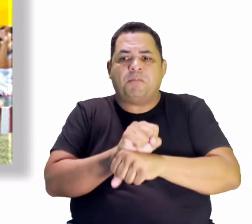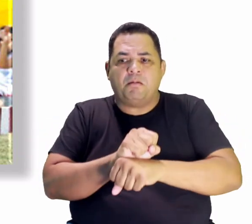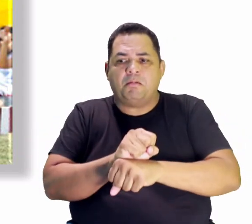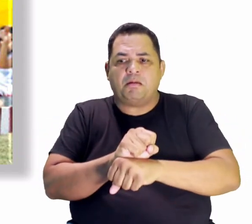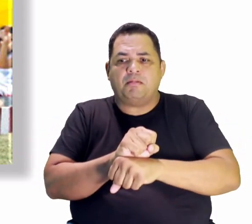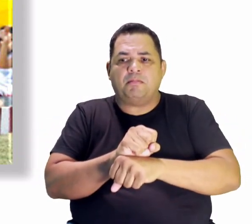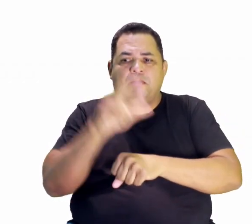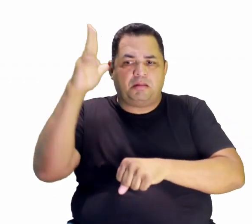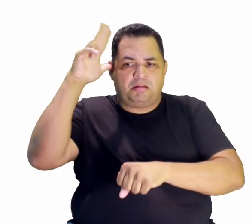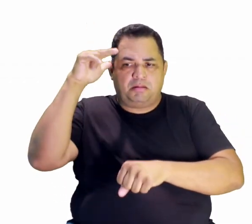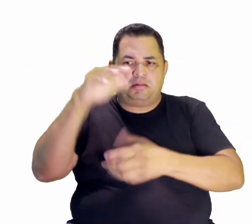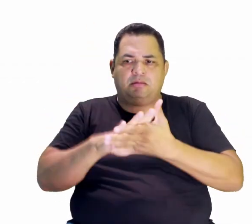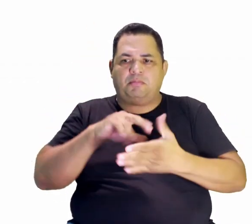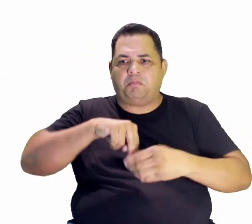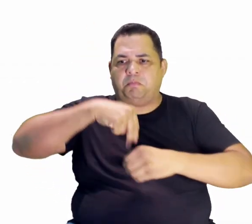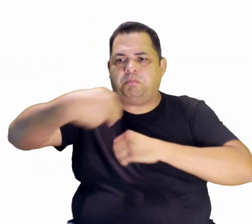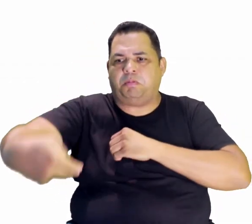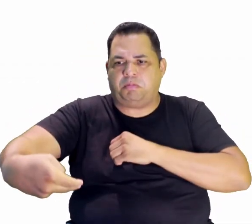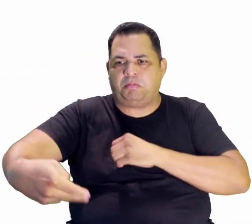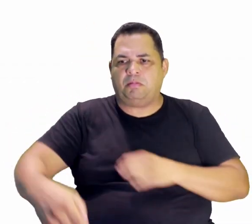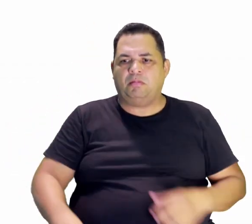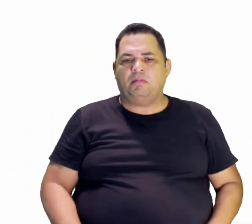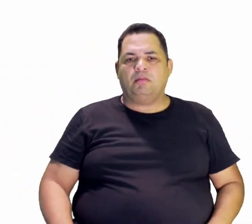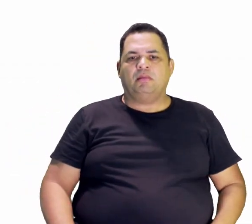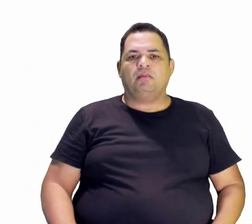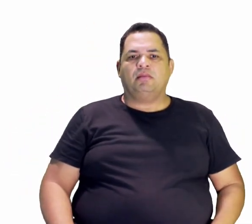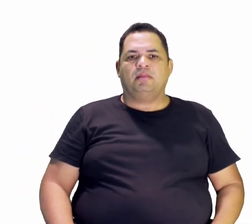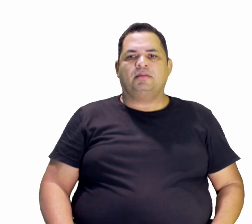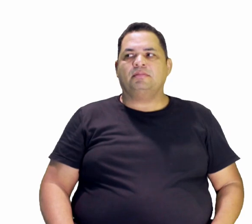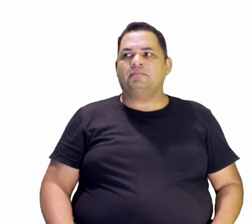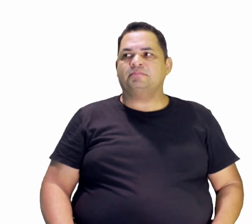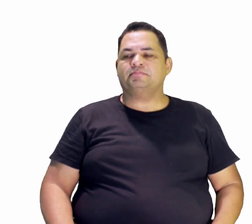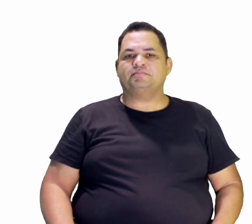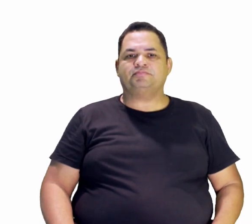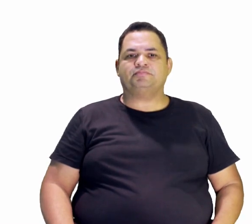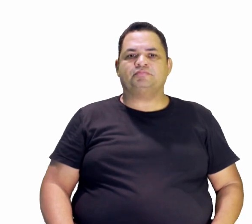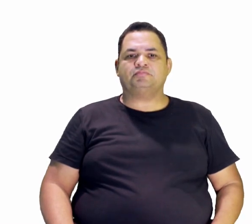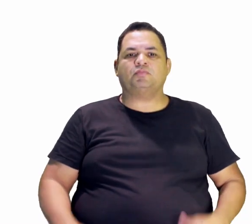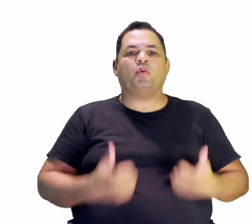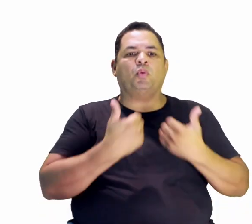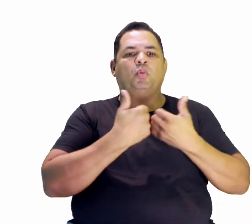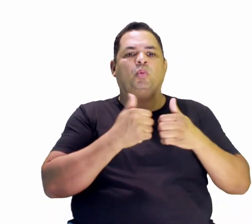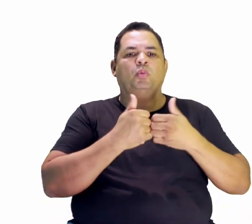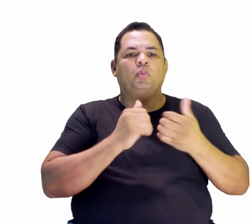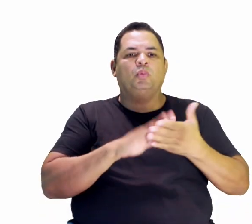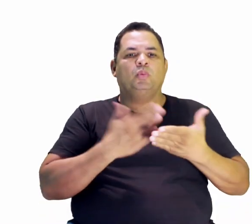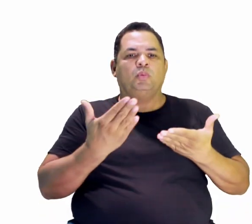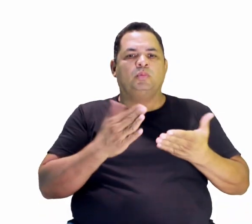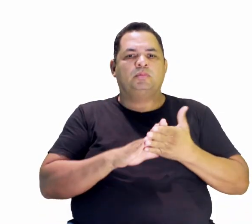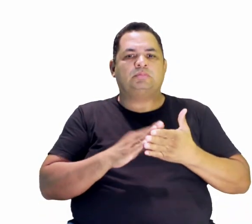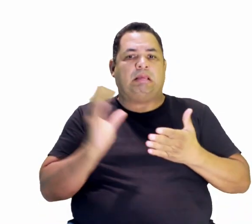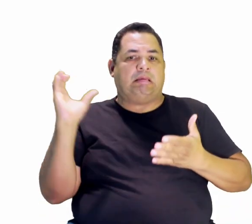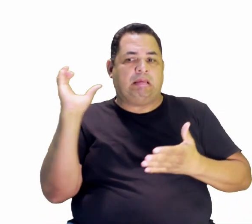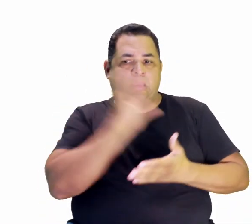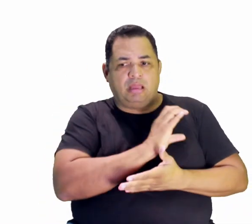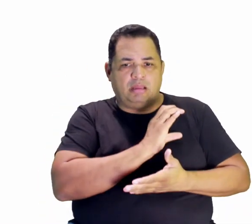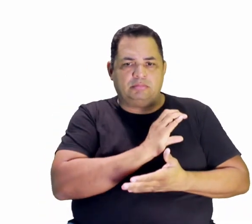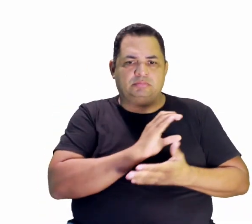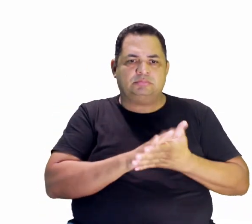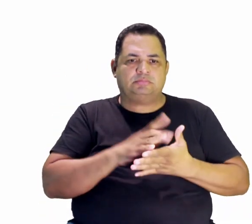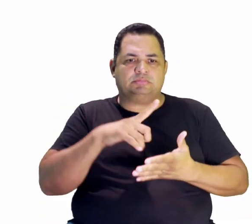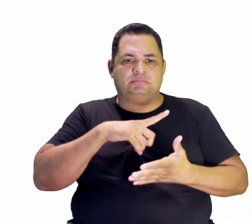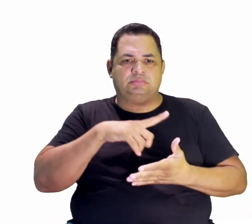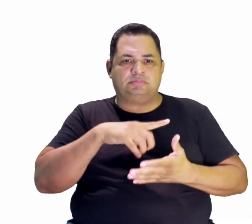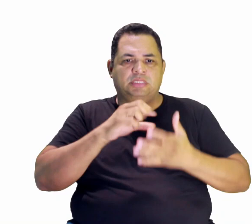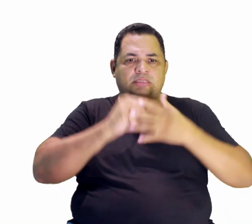não. Um outro exemplo, simples, o ônibus que eu falei. Quando o ônibus arranca, você tem a tendência